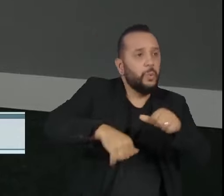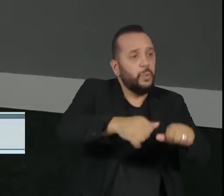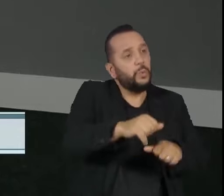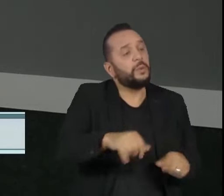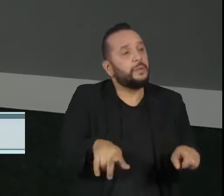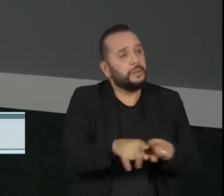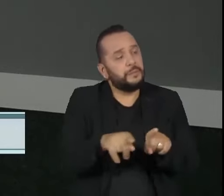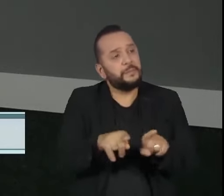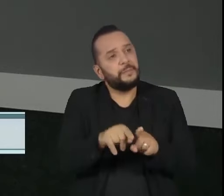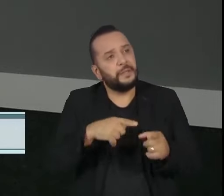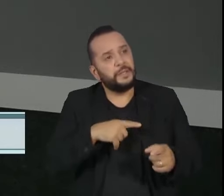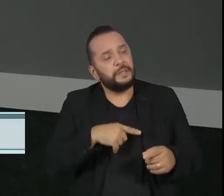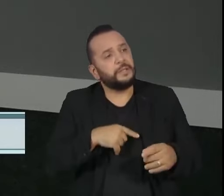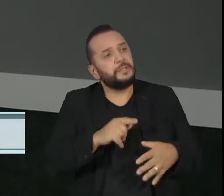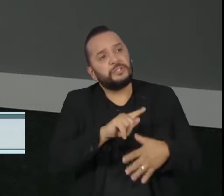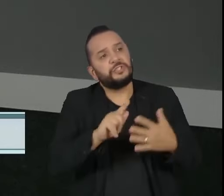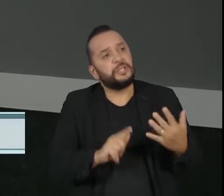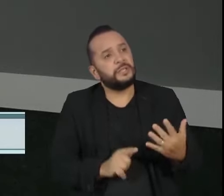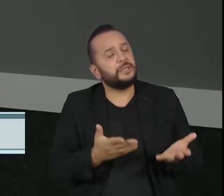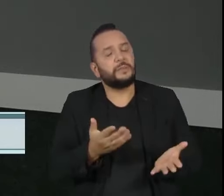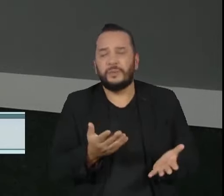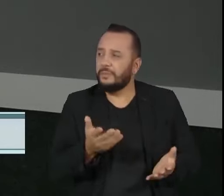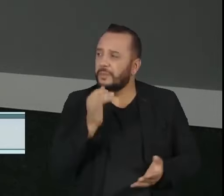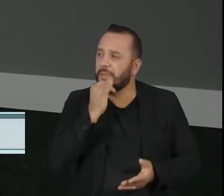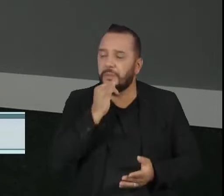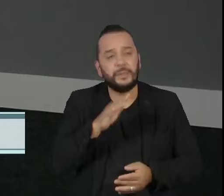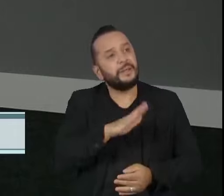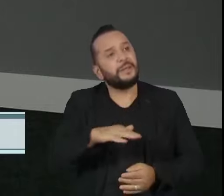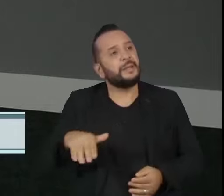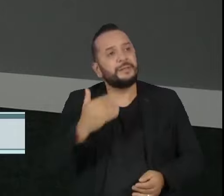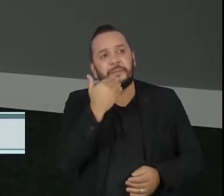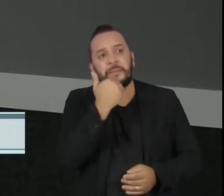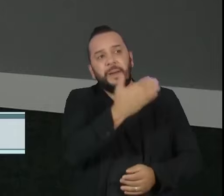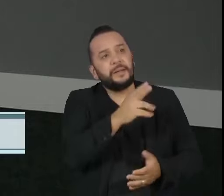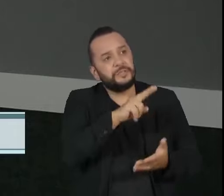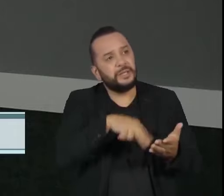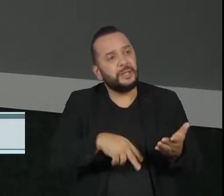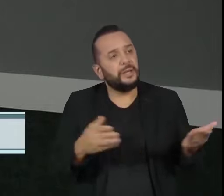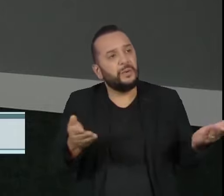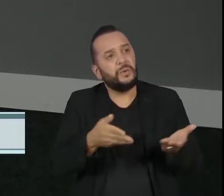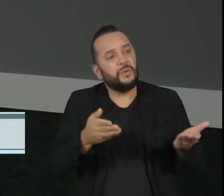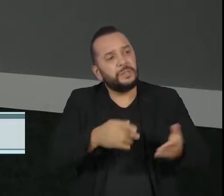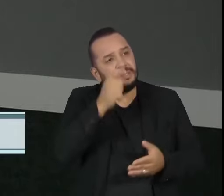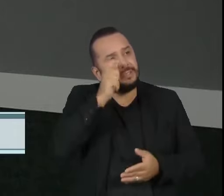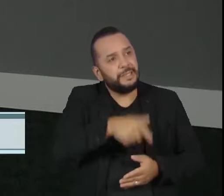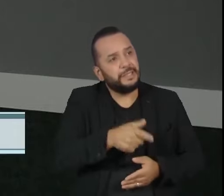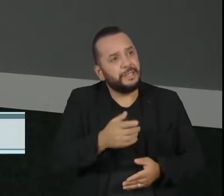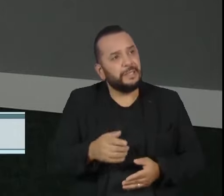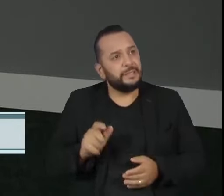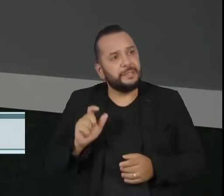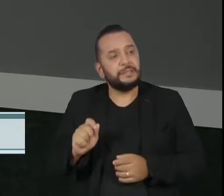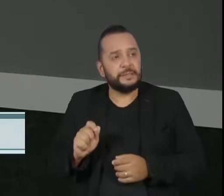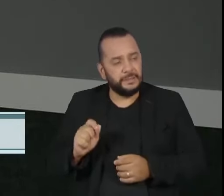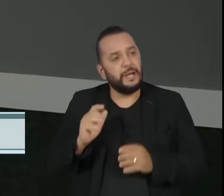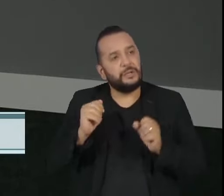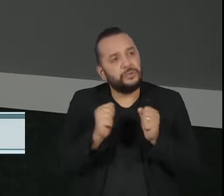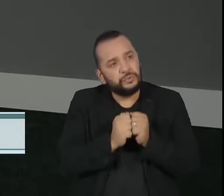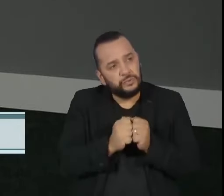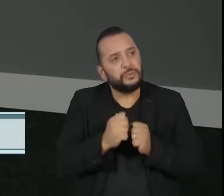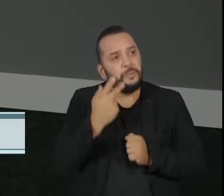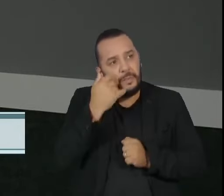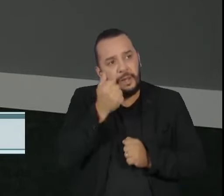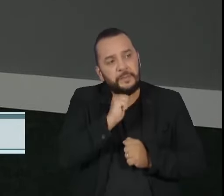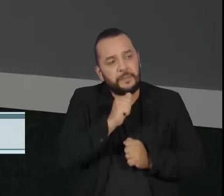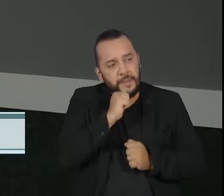transformação O que as crianças mais solicitam hoje né para ter aquele interesse de parar ao lado do pai e ouvir uma